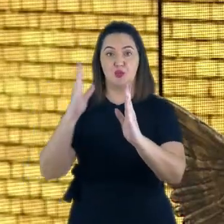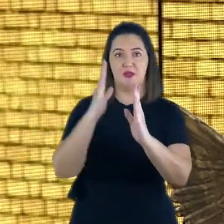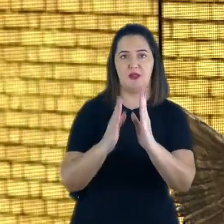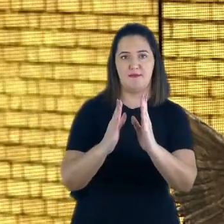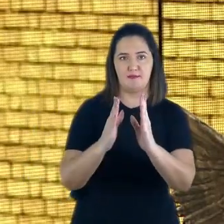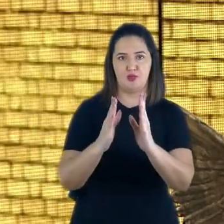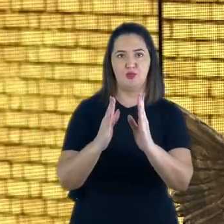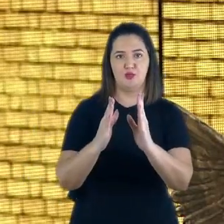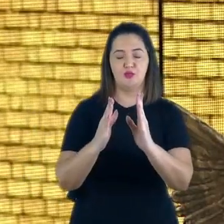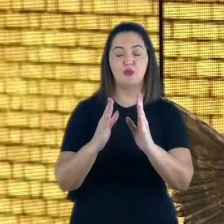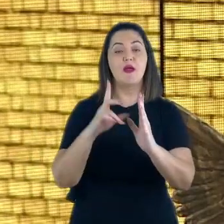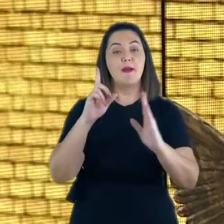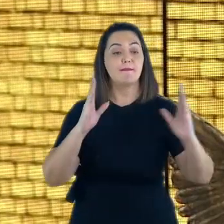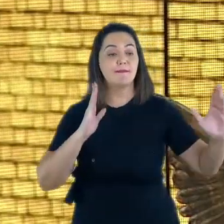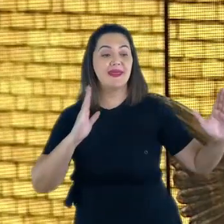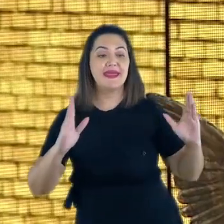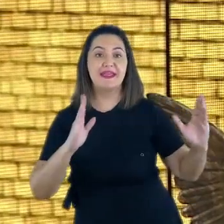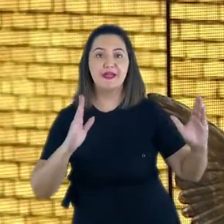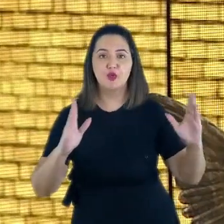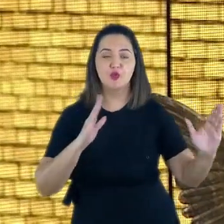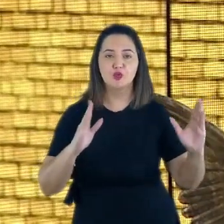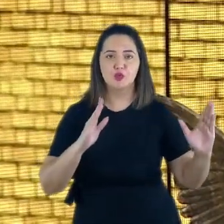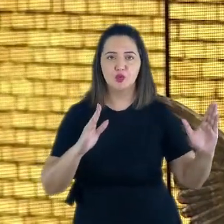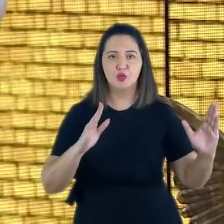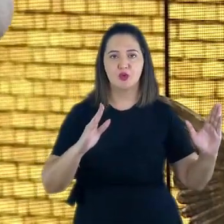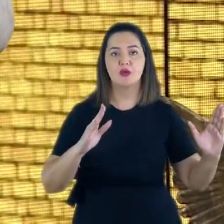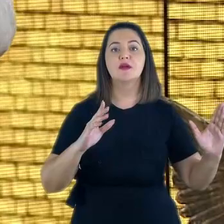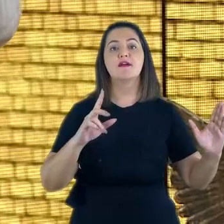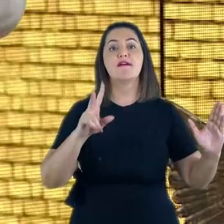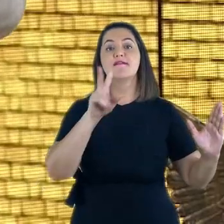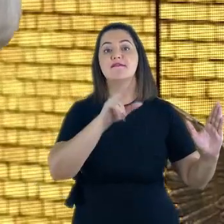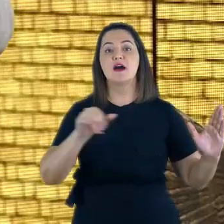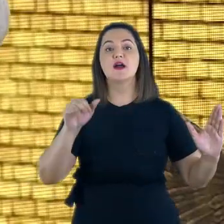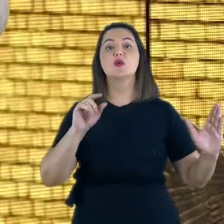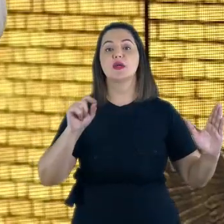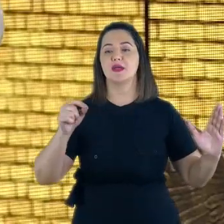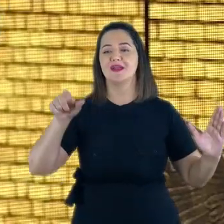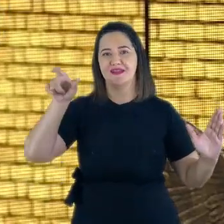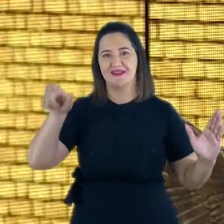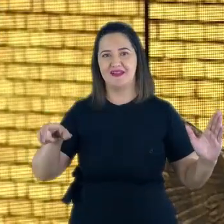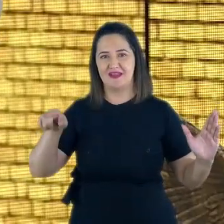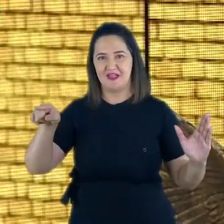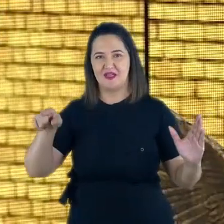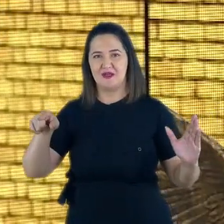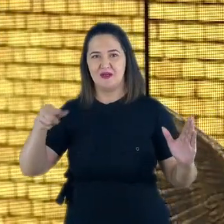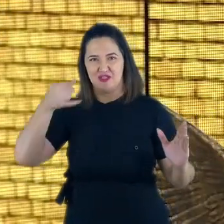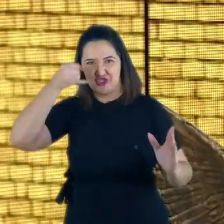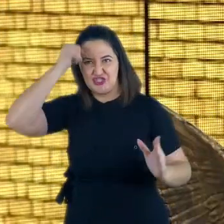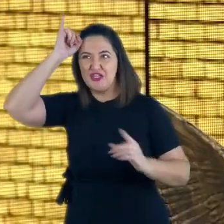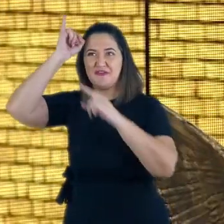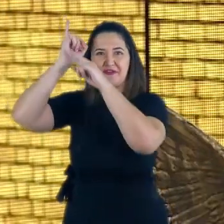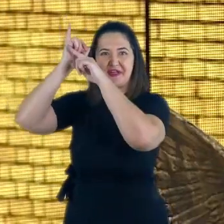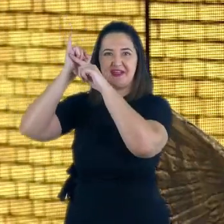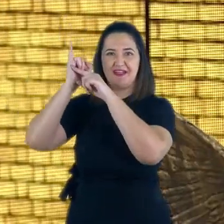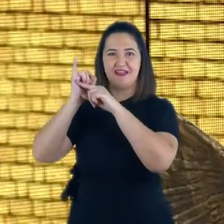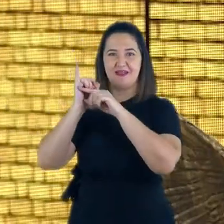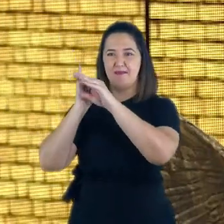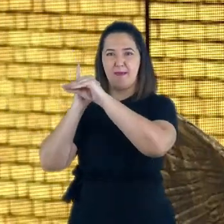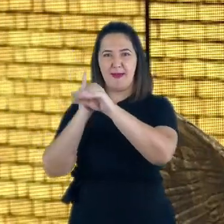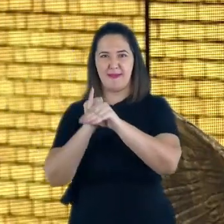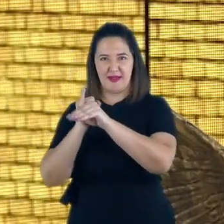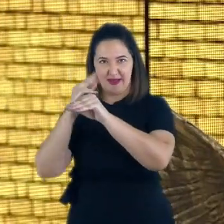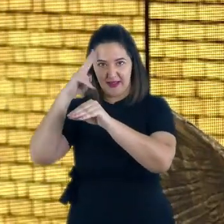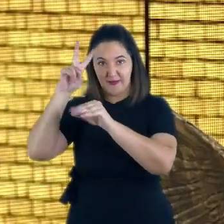seja, o período em que, segundo a fase do quarto poder, o chifre pequeno, ele